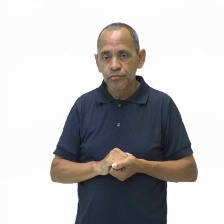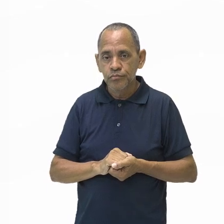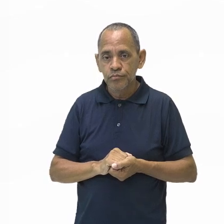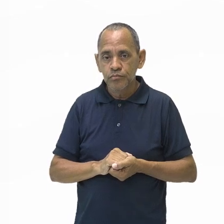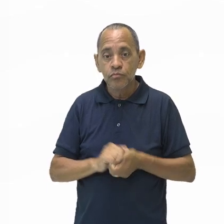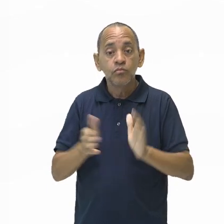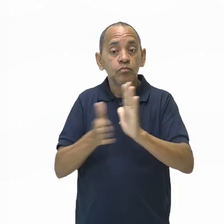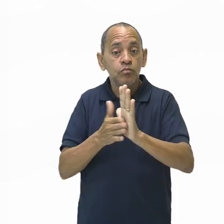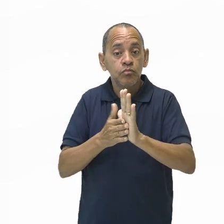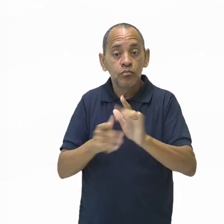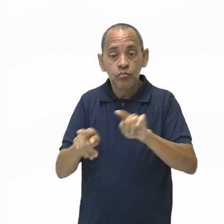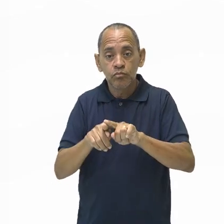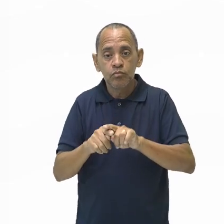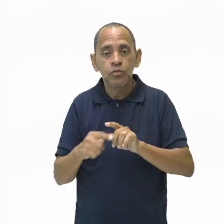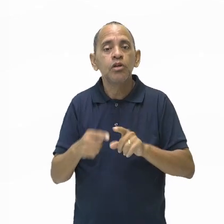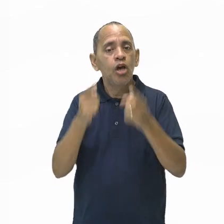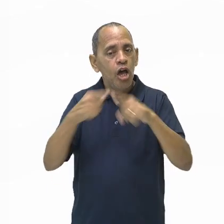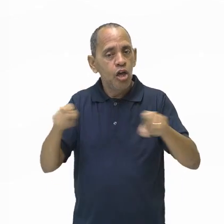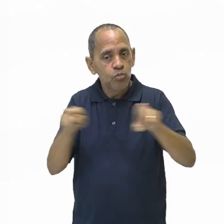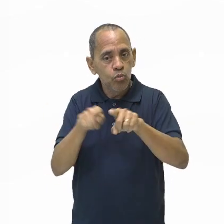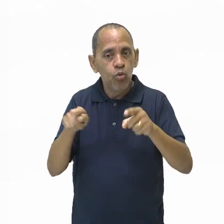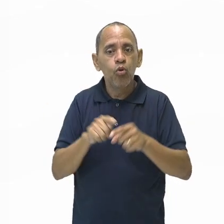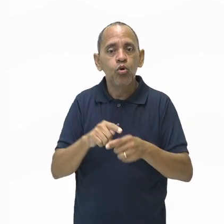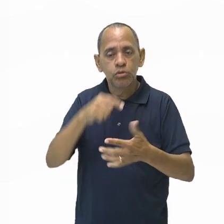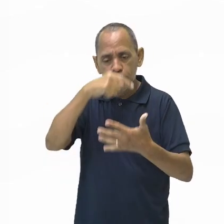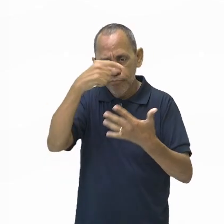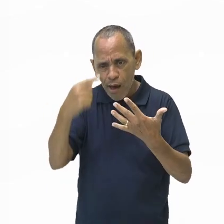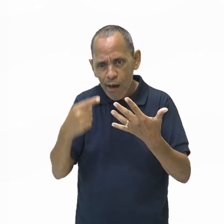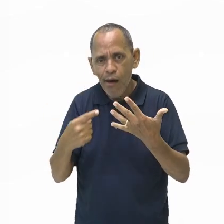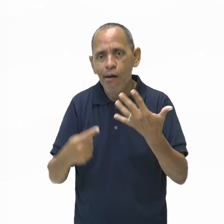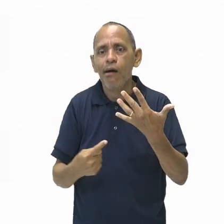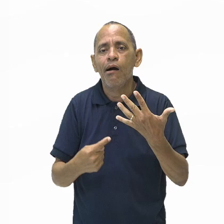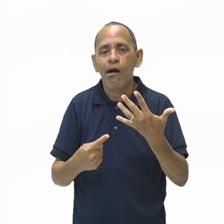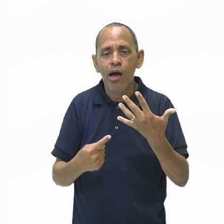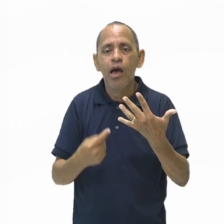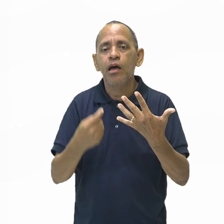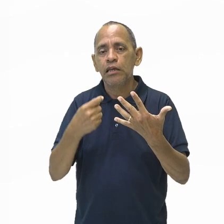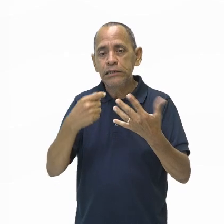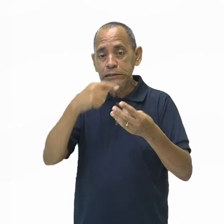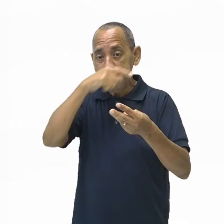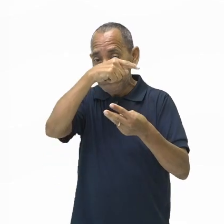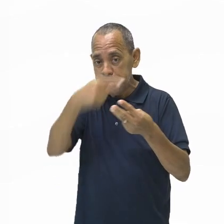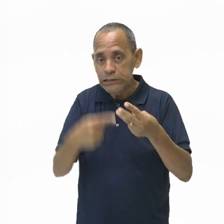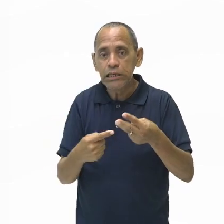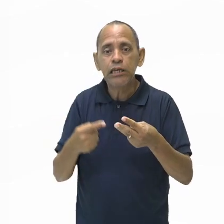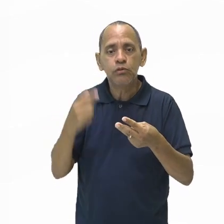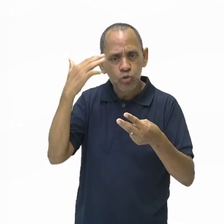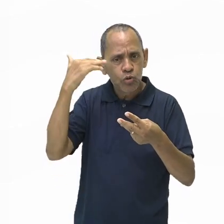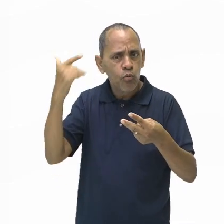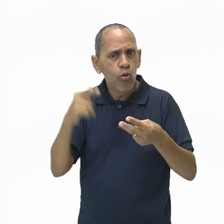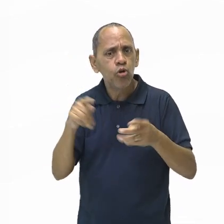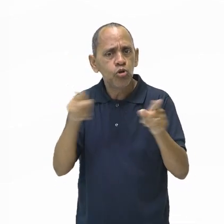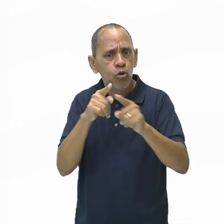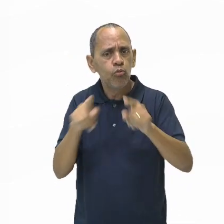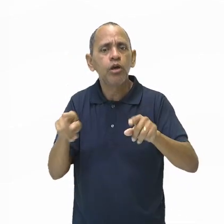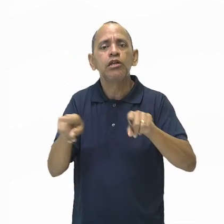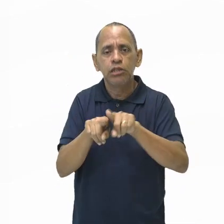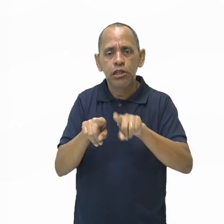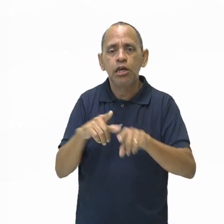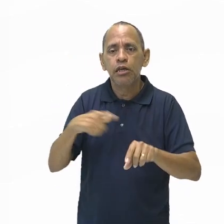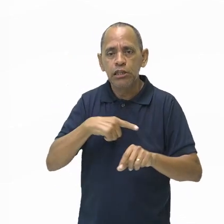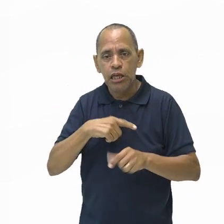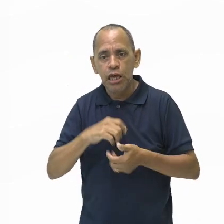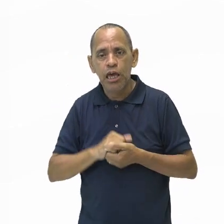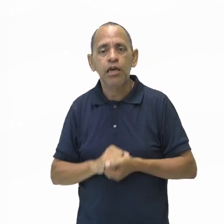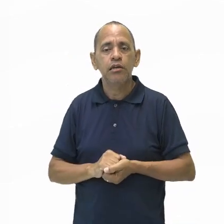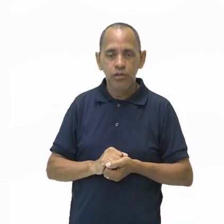com destaques às músicas No Time for Caution, Cornfield Chase e Day One, constroem uma atmosfera extremamente